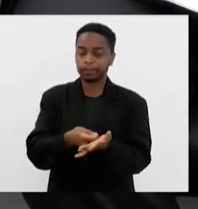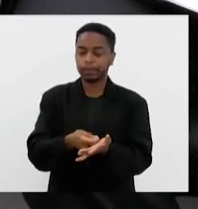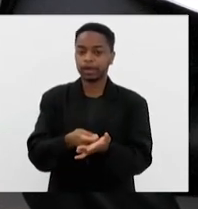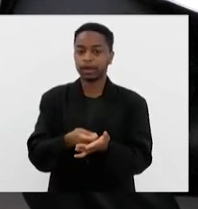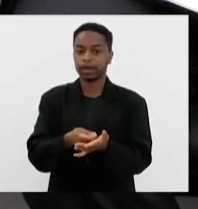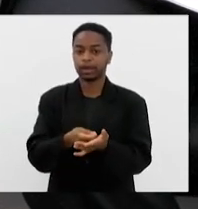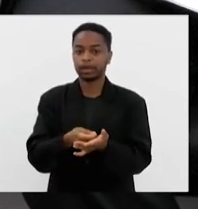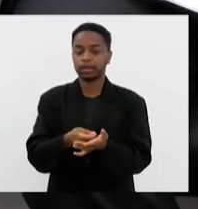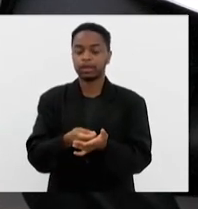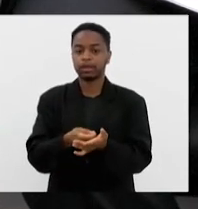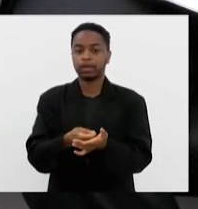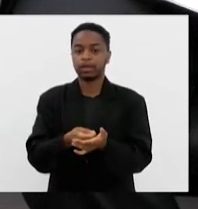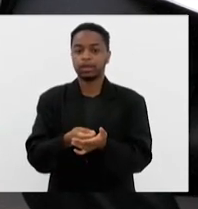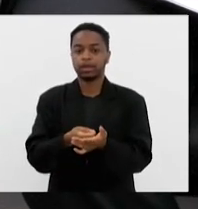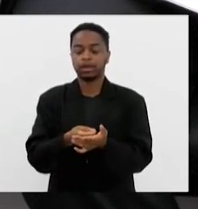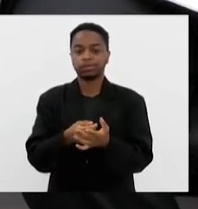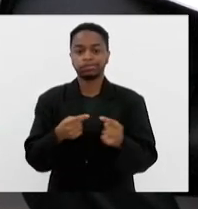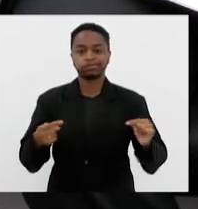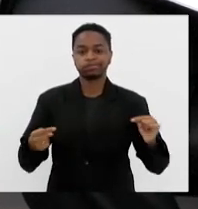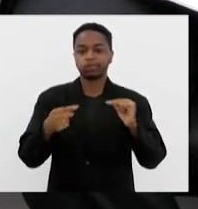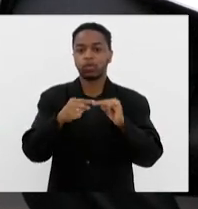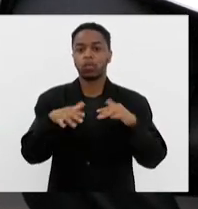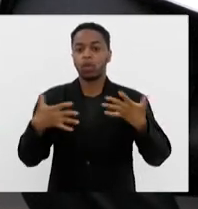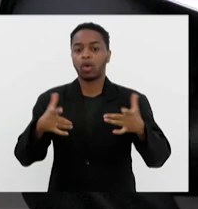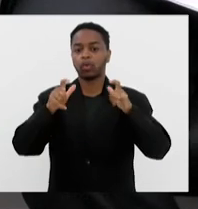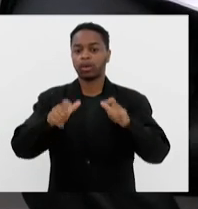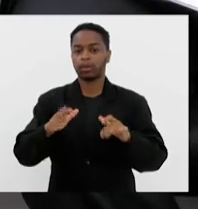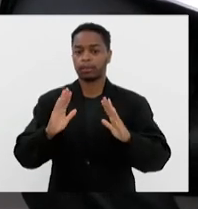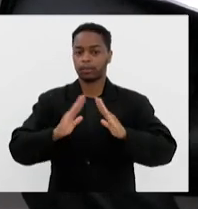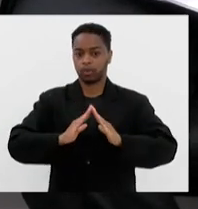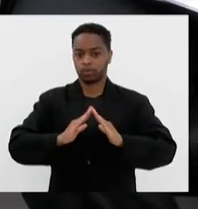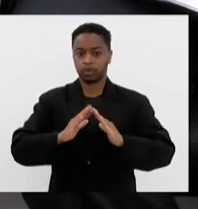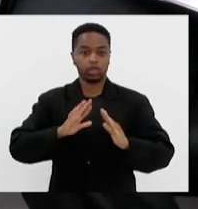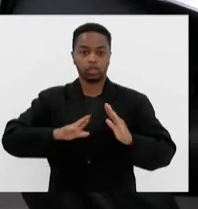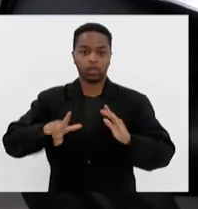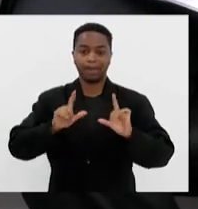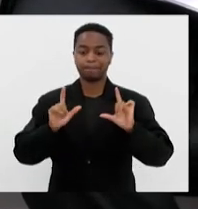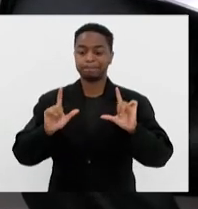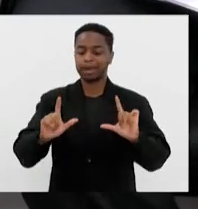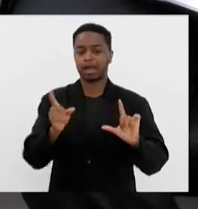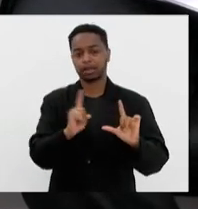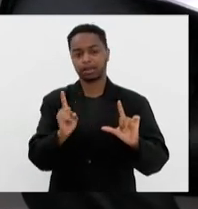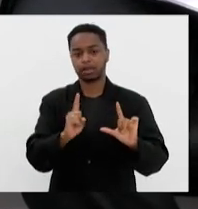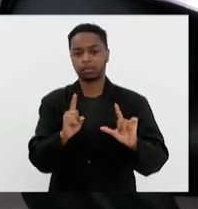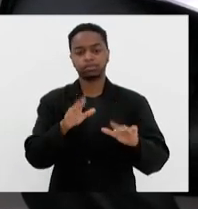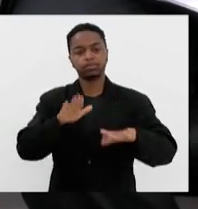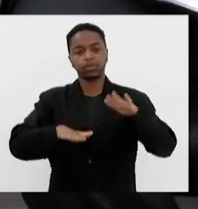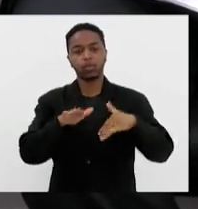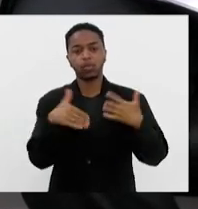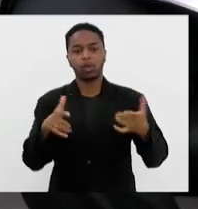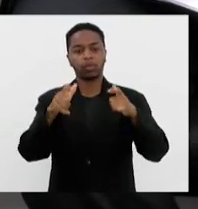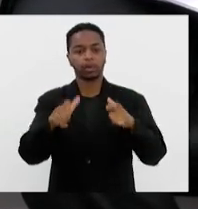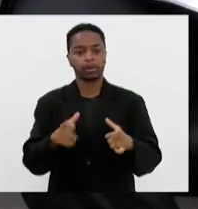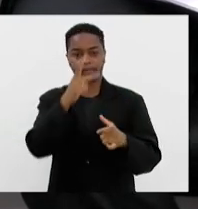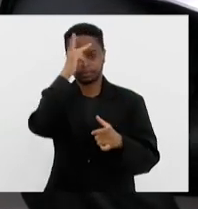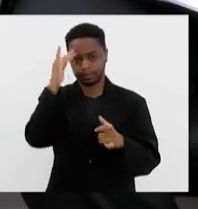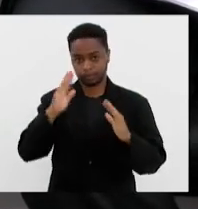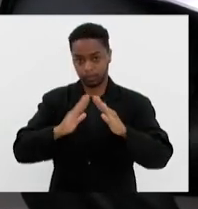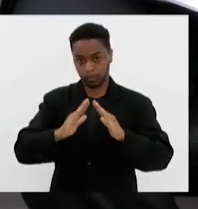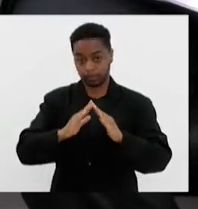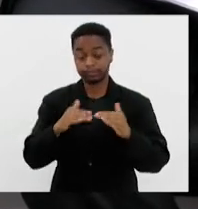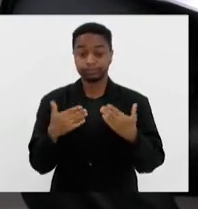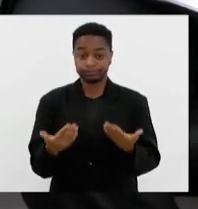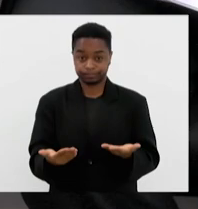seu local de moradia, porque não é por placa, é por local de moradia. Sob o risco de haver uma evasão